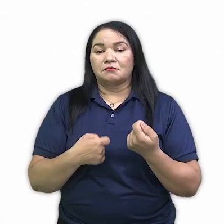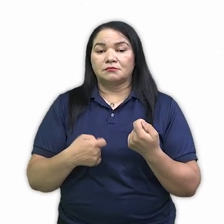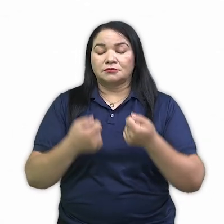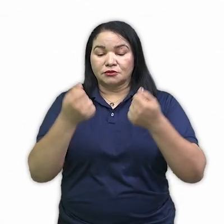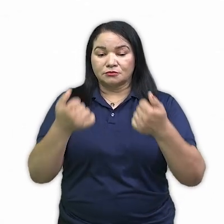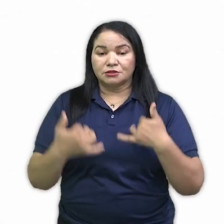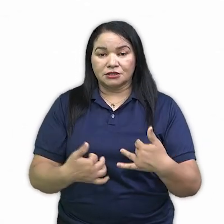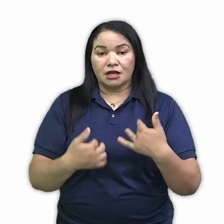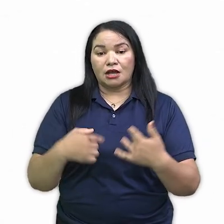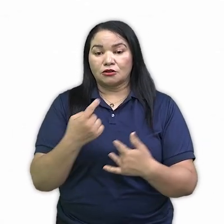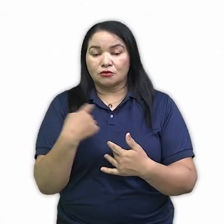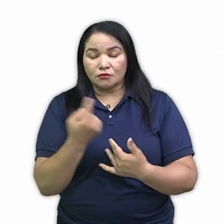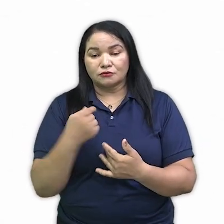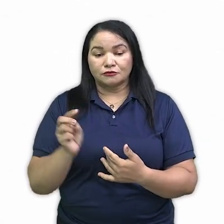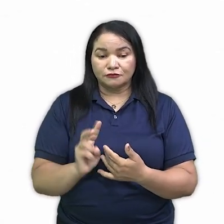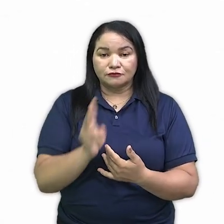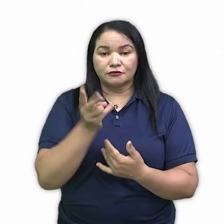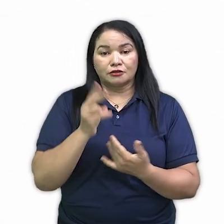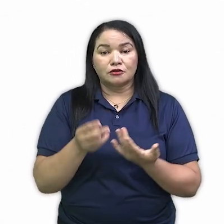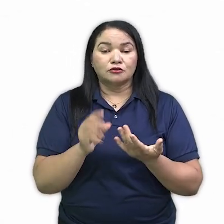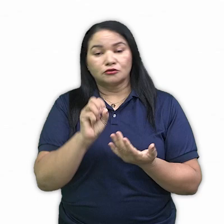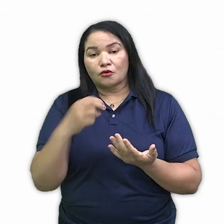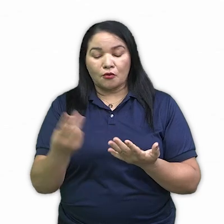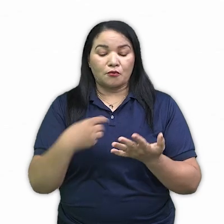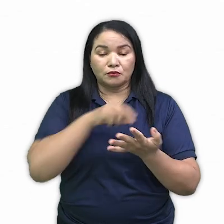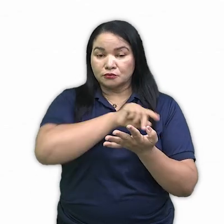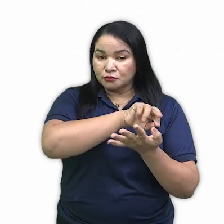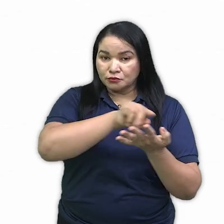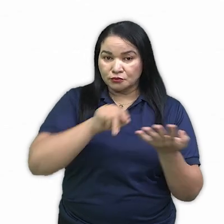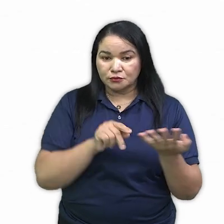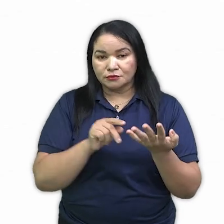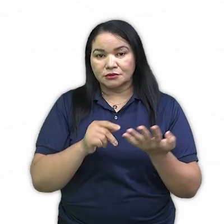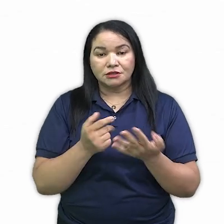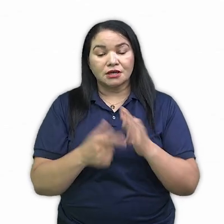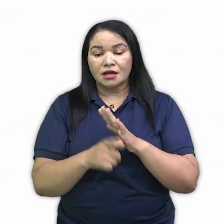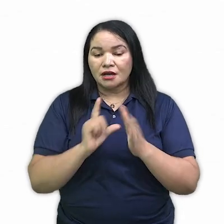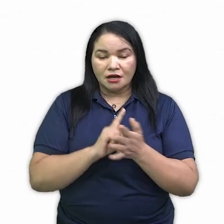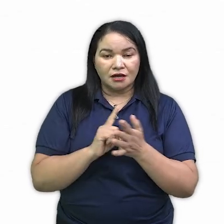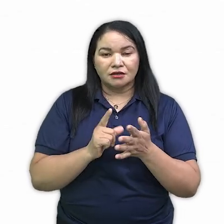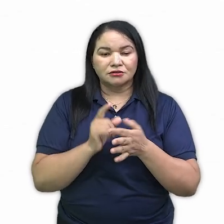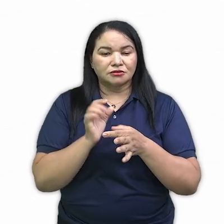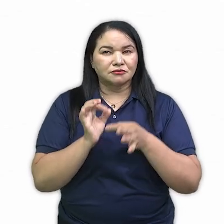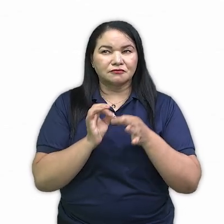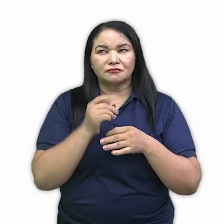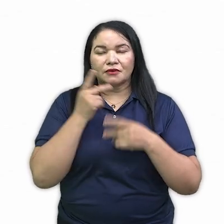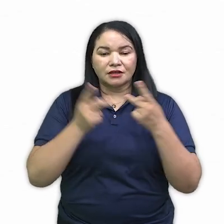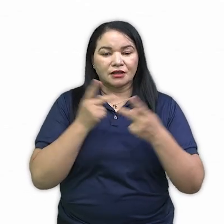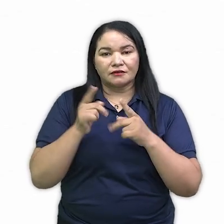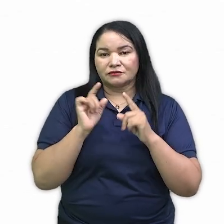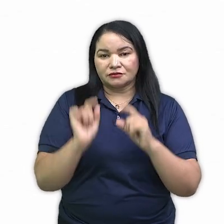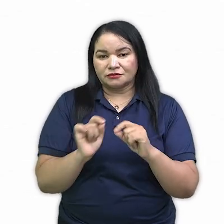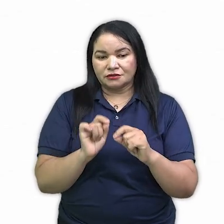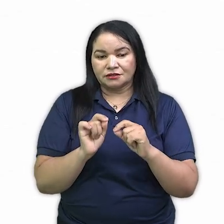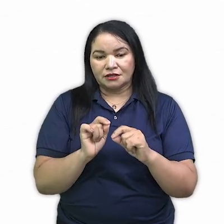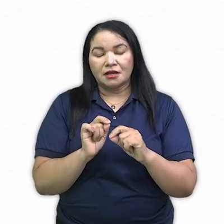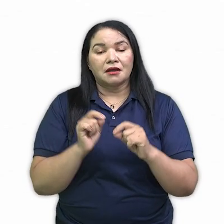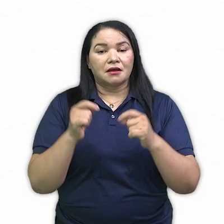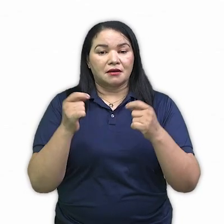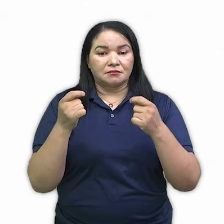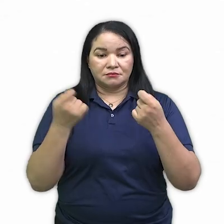Reafirmar valores, reafirmar convicções que julgávamos